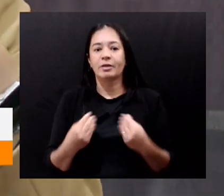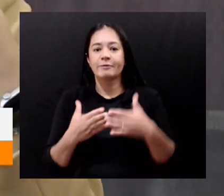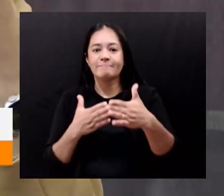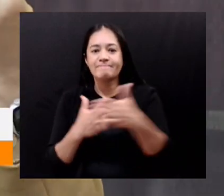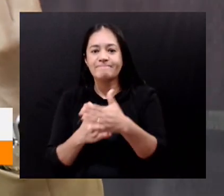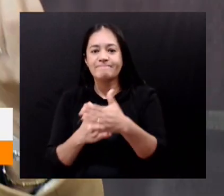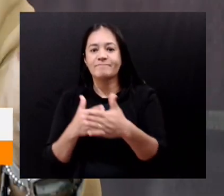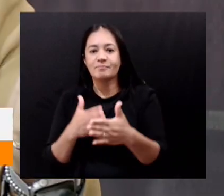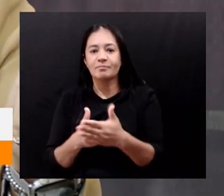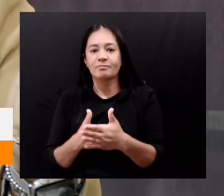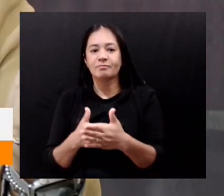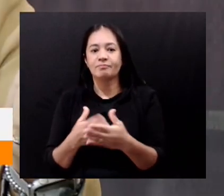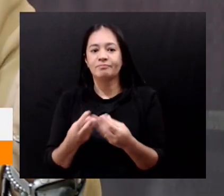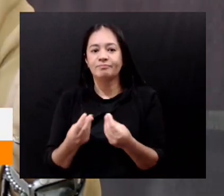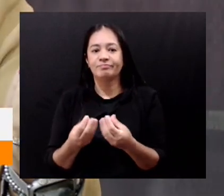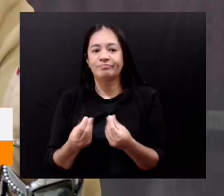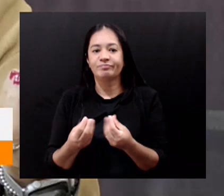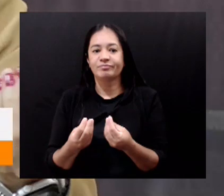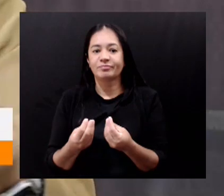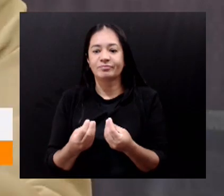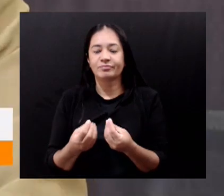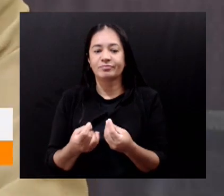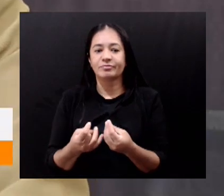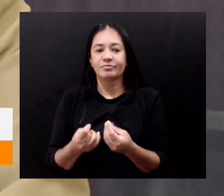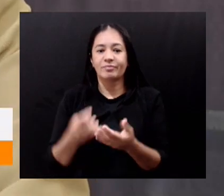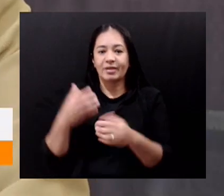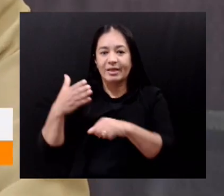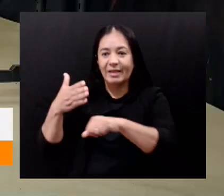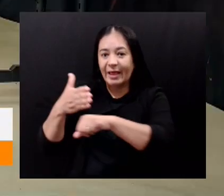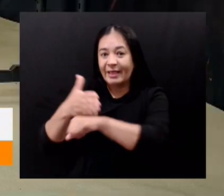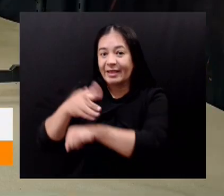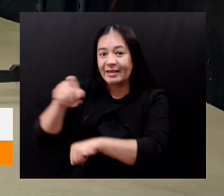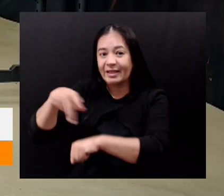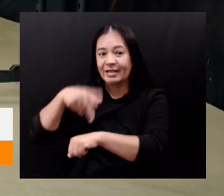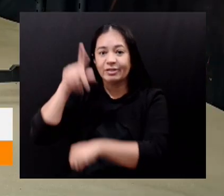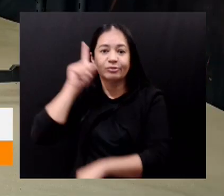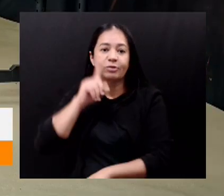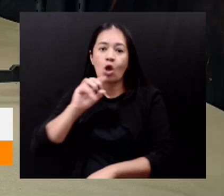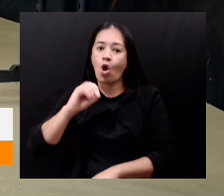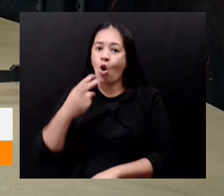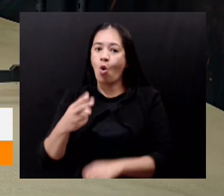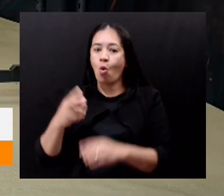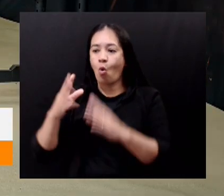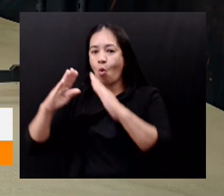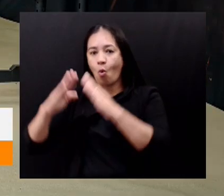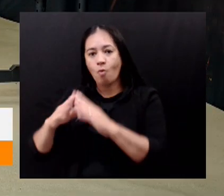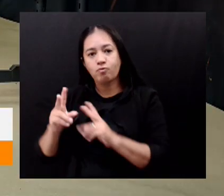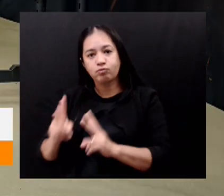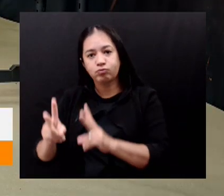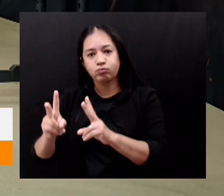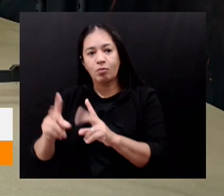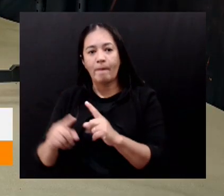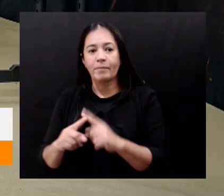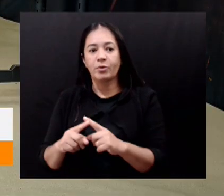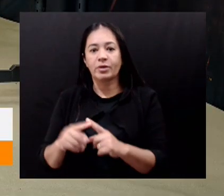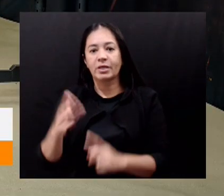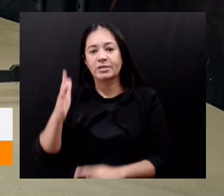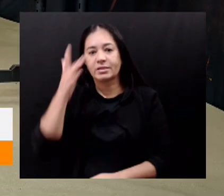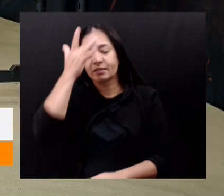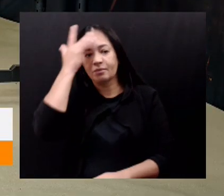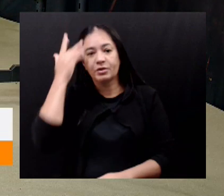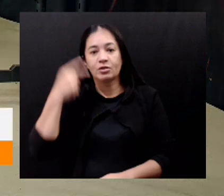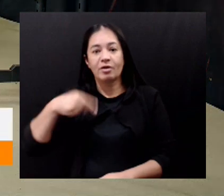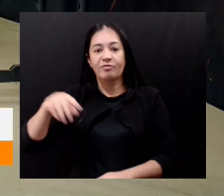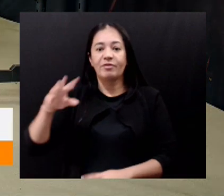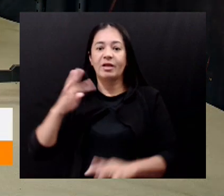quer na entrada dos Estados Unidos, quer na permanência, não é, porque Uhum, às vezes é. as pessoas vão lá a Verdade. turismo, não é, e vêm-se, com o